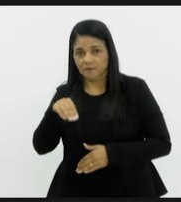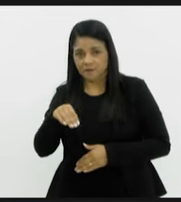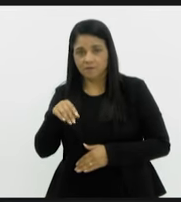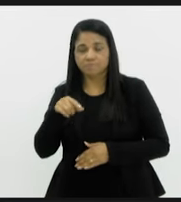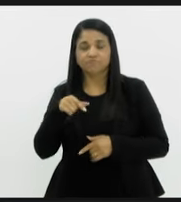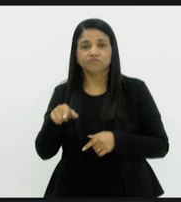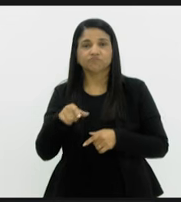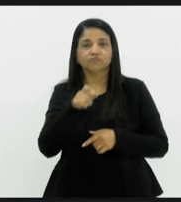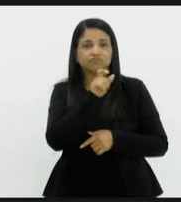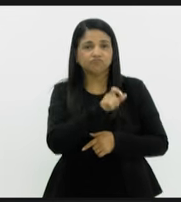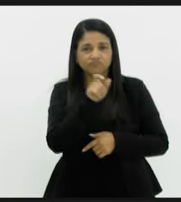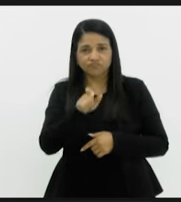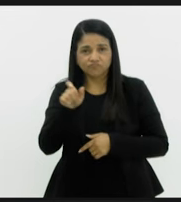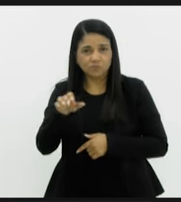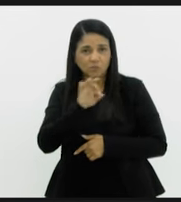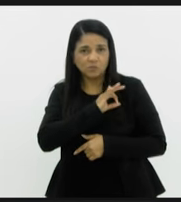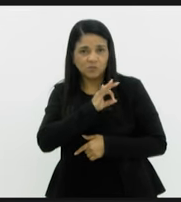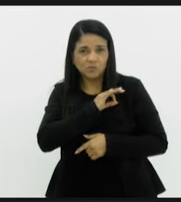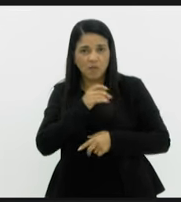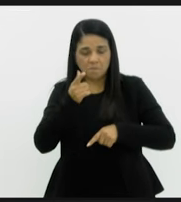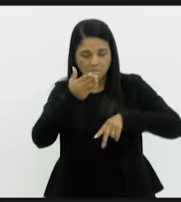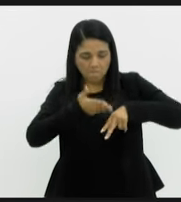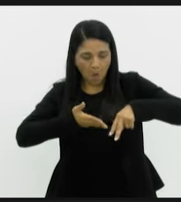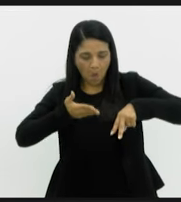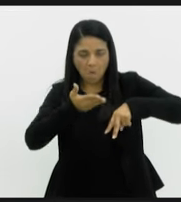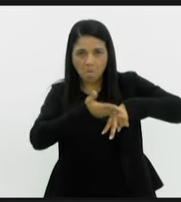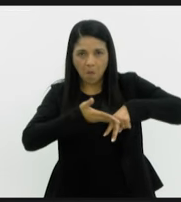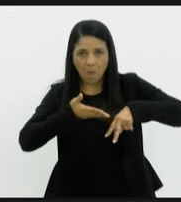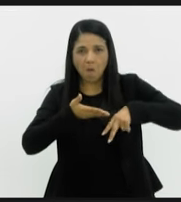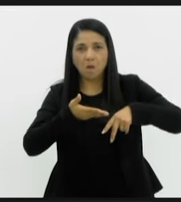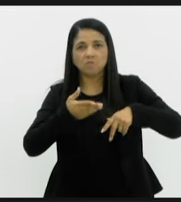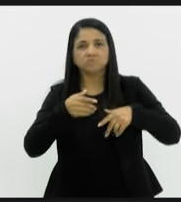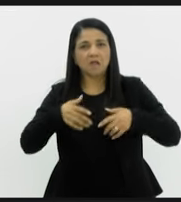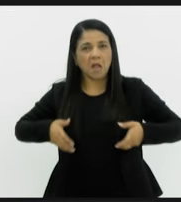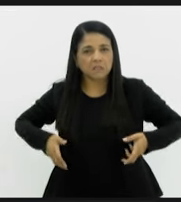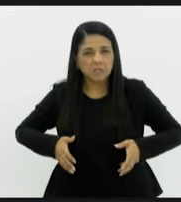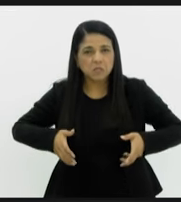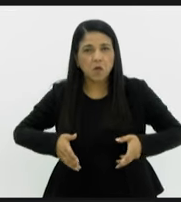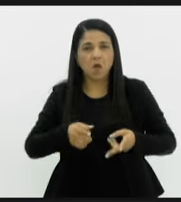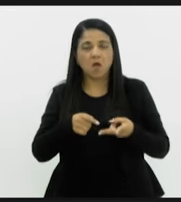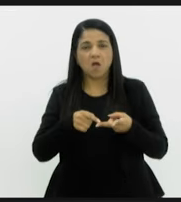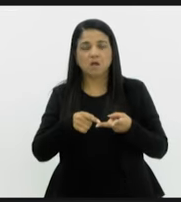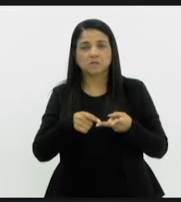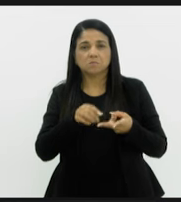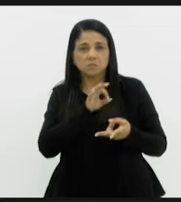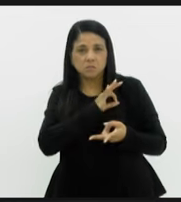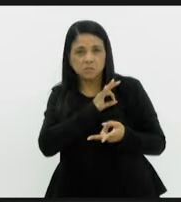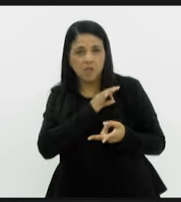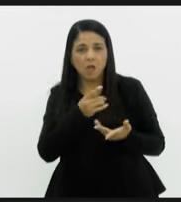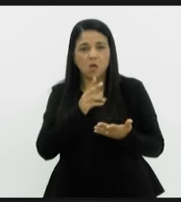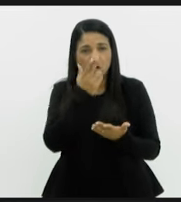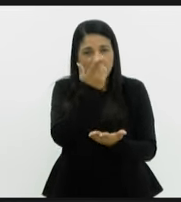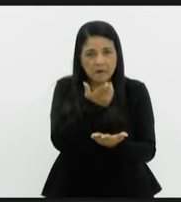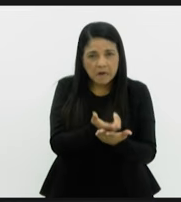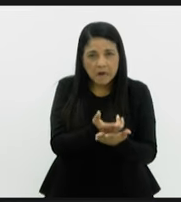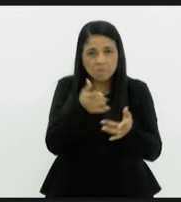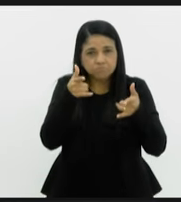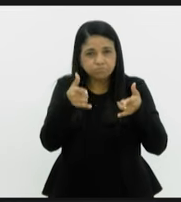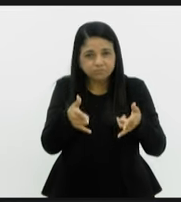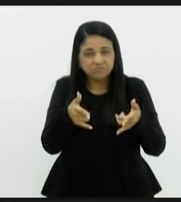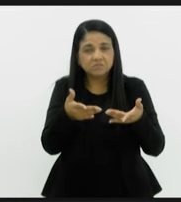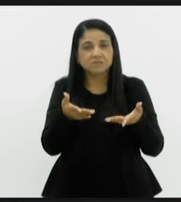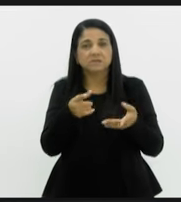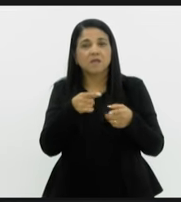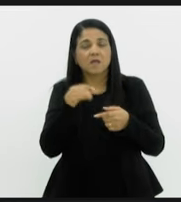forma permanente. É de suma importância, são pessoas que vivem em cima de uma cadeira de roda, vivem em cima de uma cama. Então, é de suma